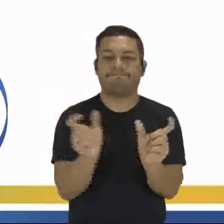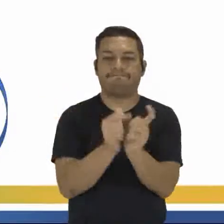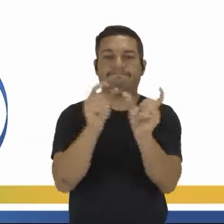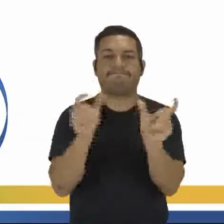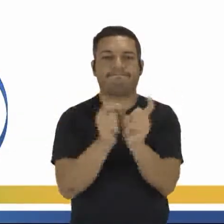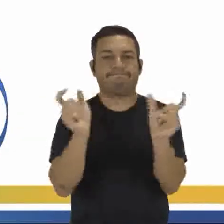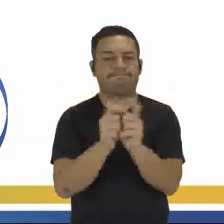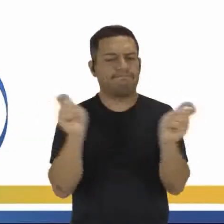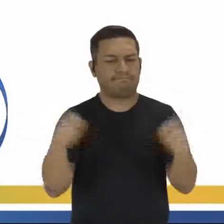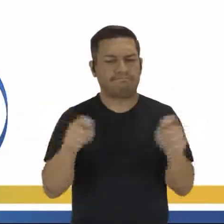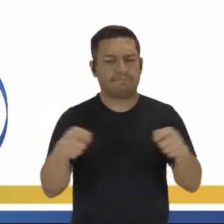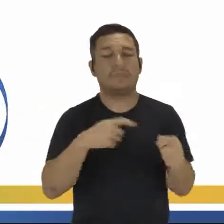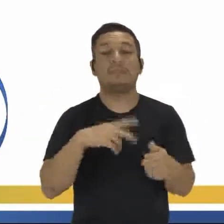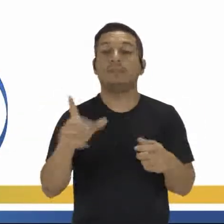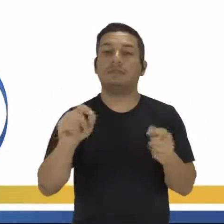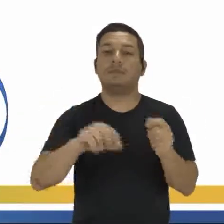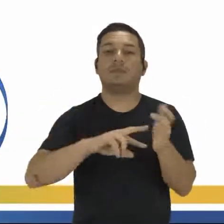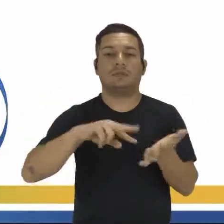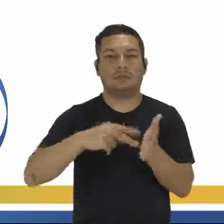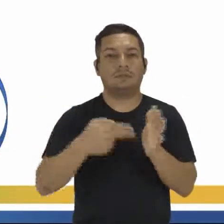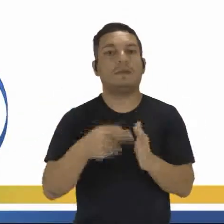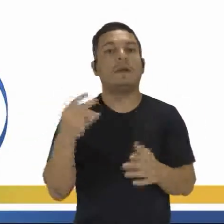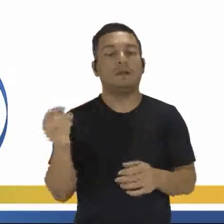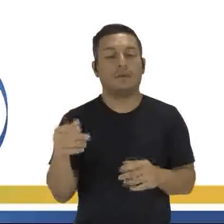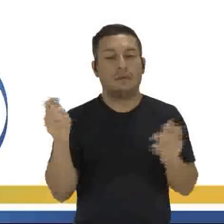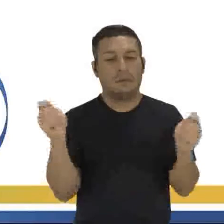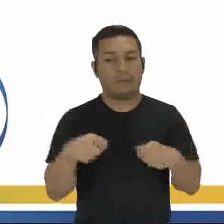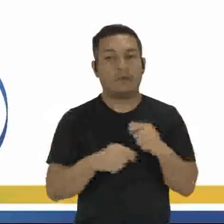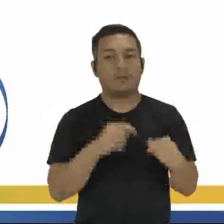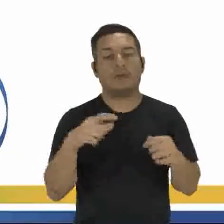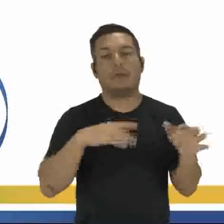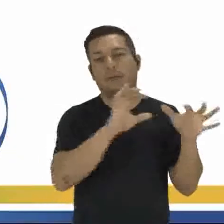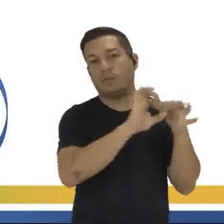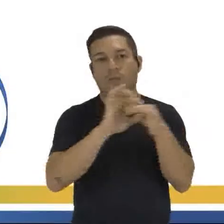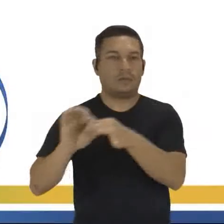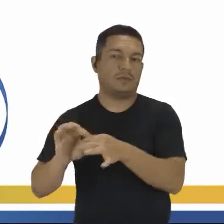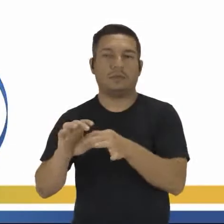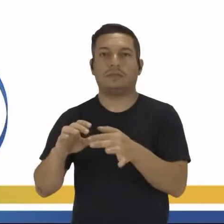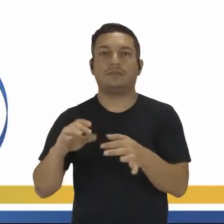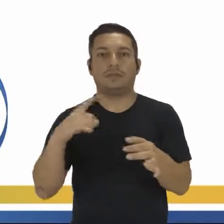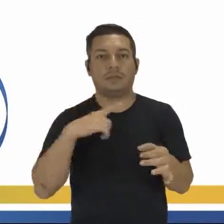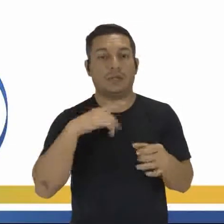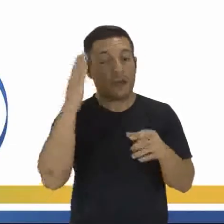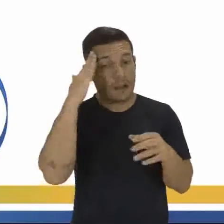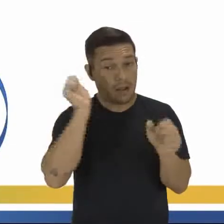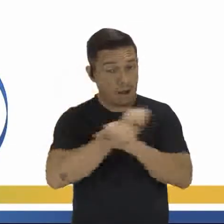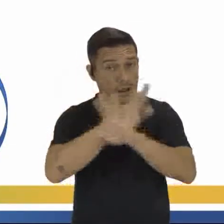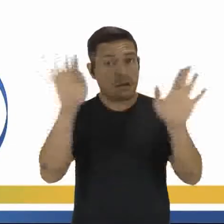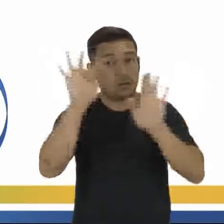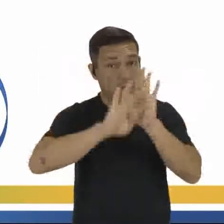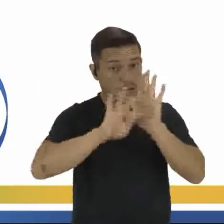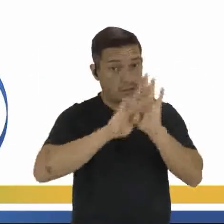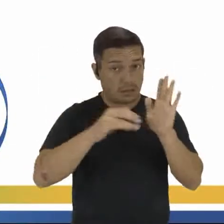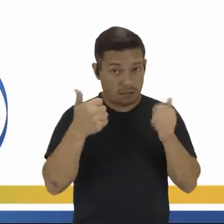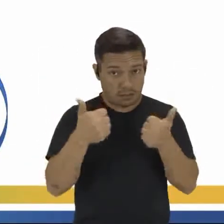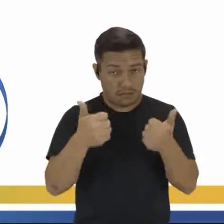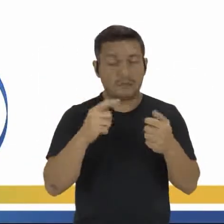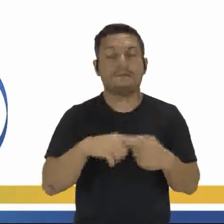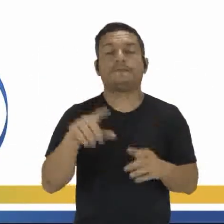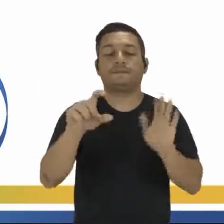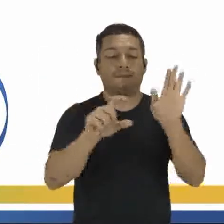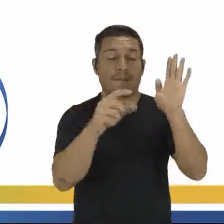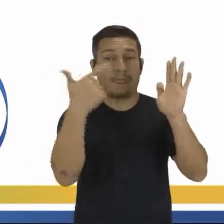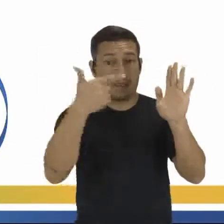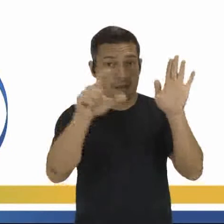possíveis, sempre com sentido preciso no texto, para garantir essa articulação do seu texto. O segundo parágrafo diz assim, por